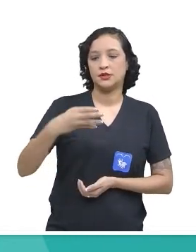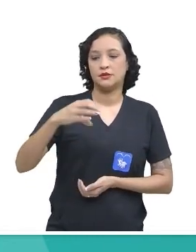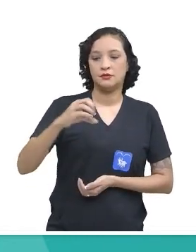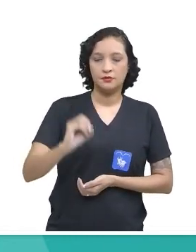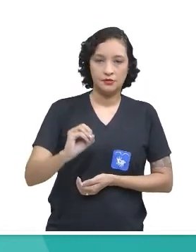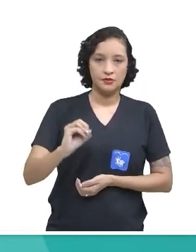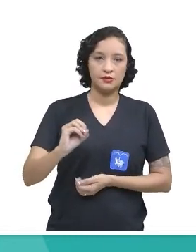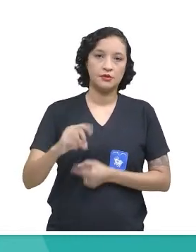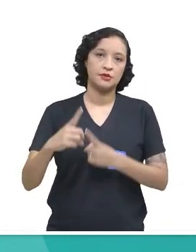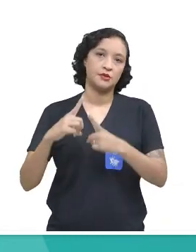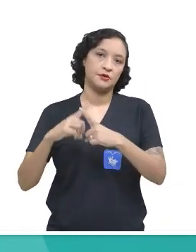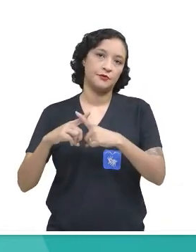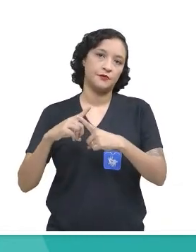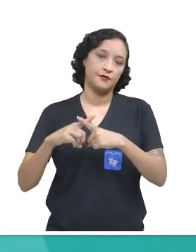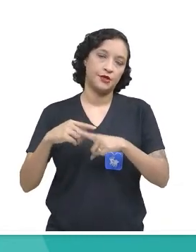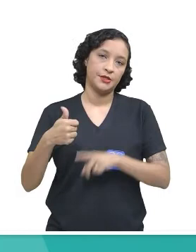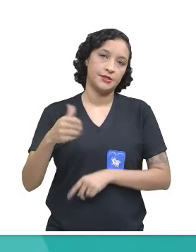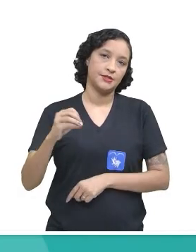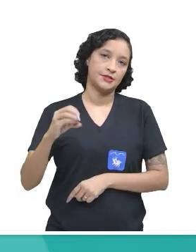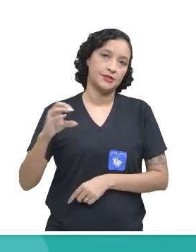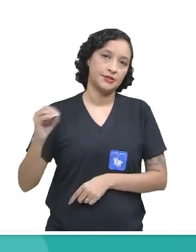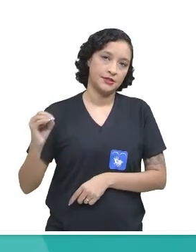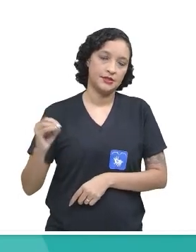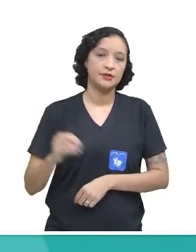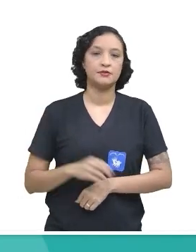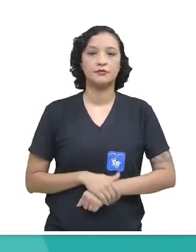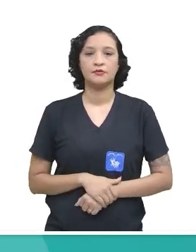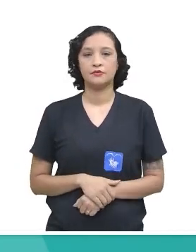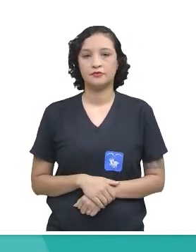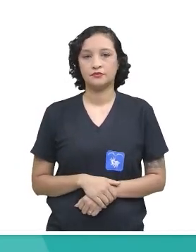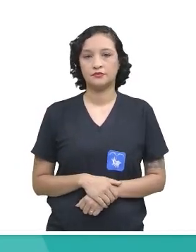140 vezes 100.